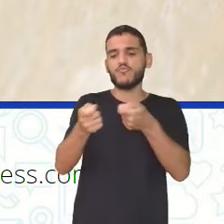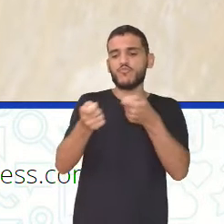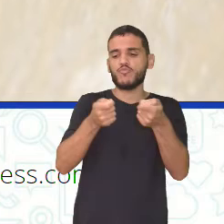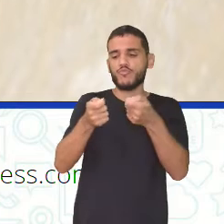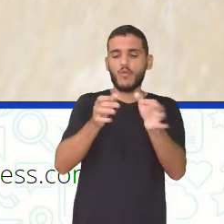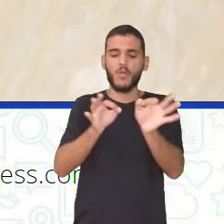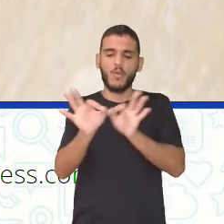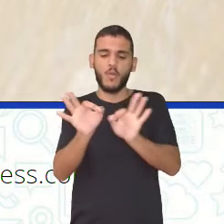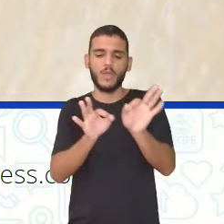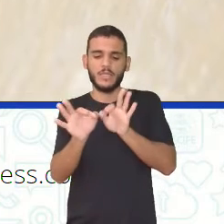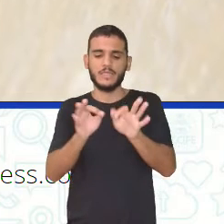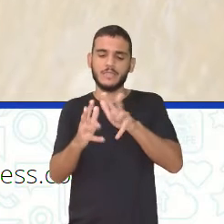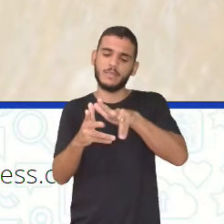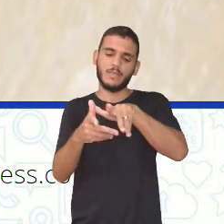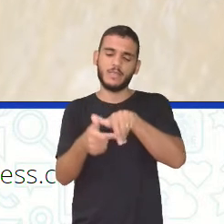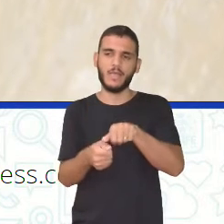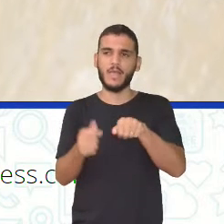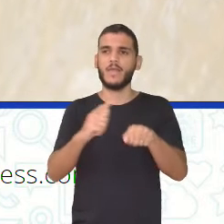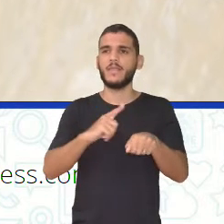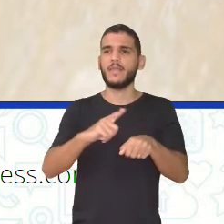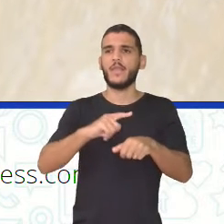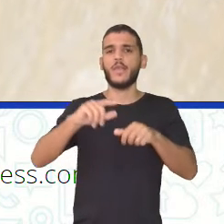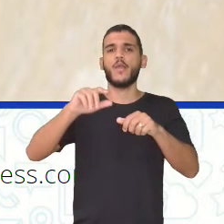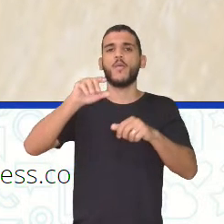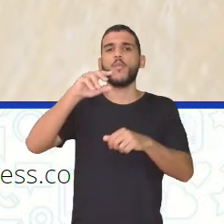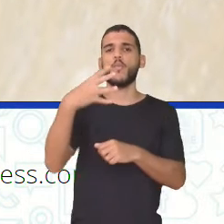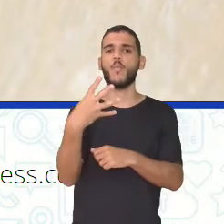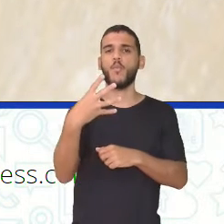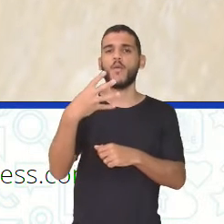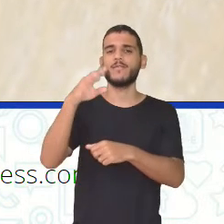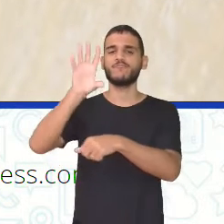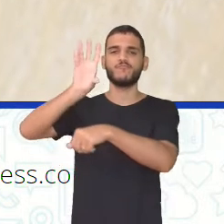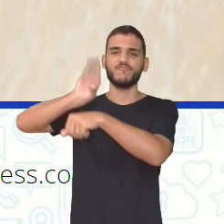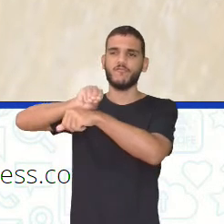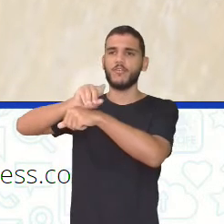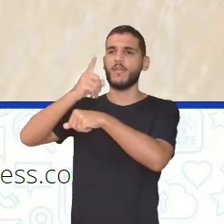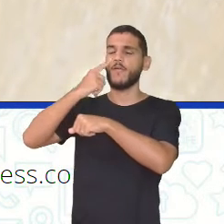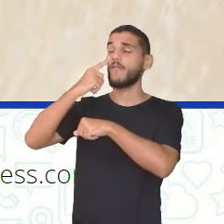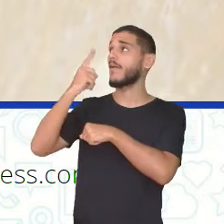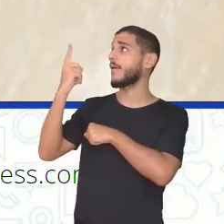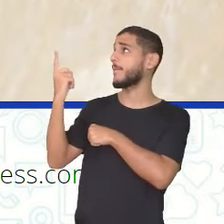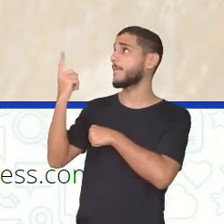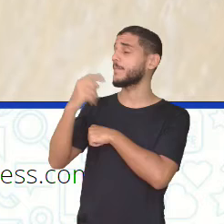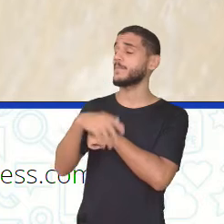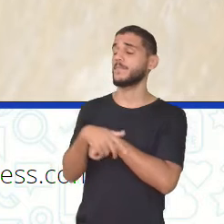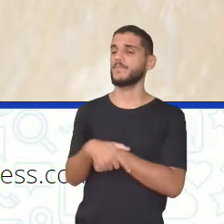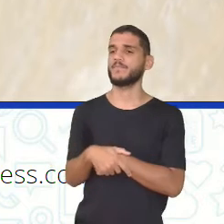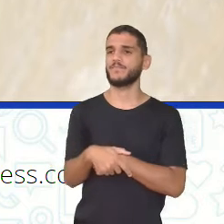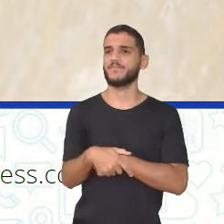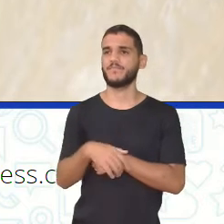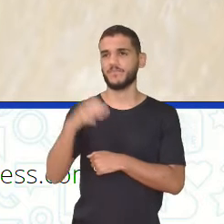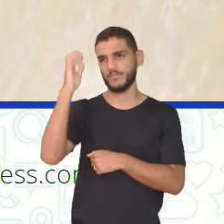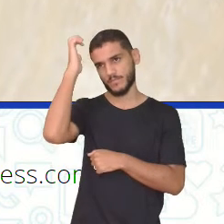Nós temos 4 fotos, né? Tem um esquema com um monte de seta aí, mas nós temos 4